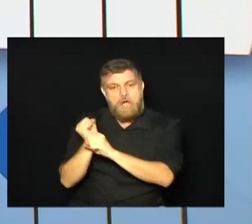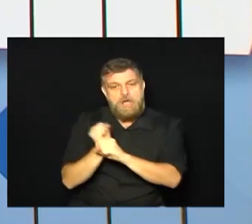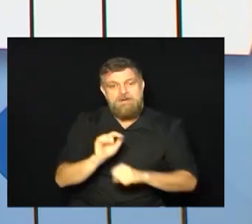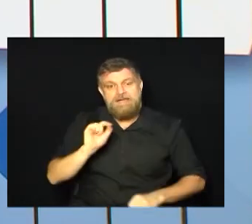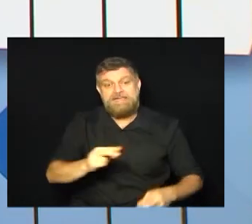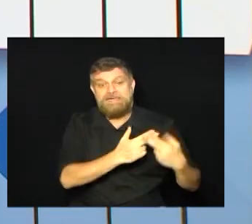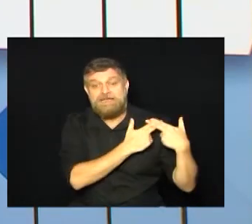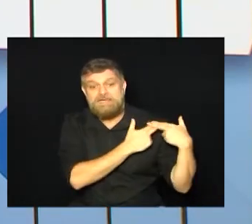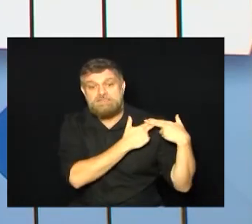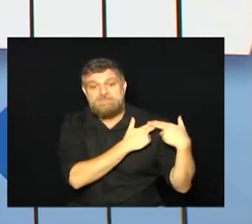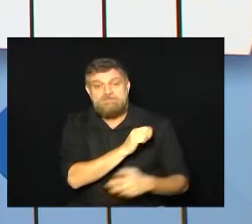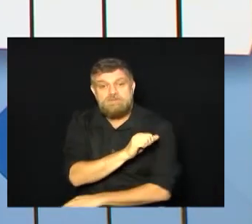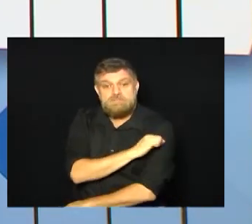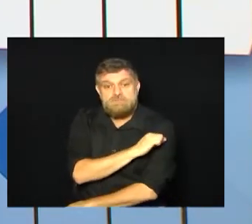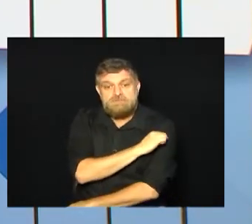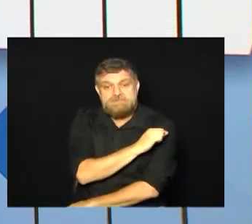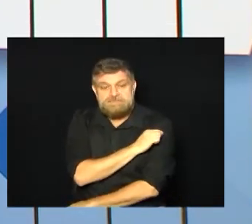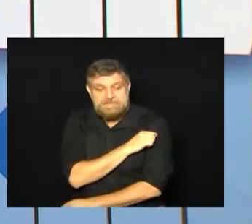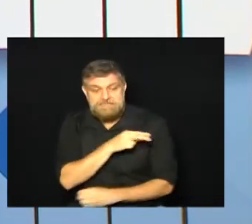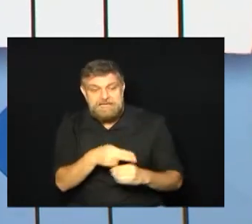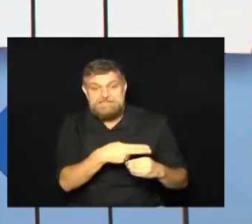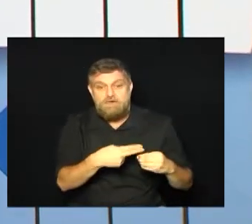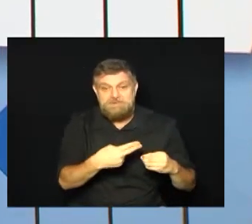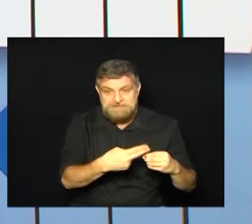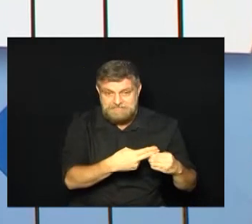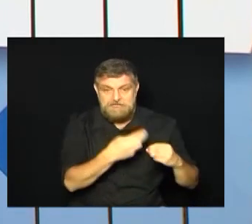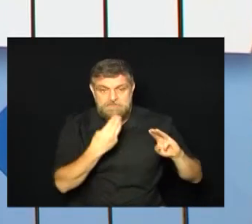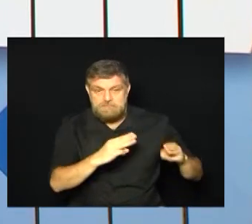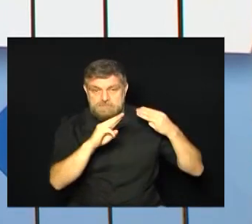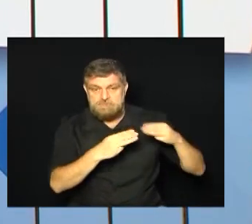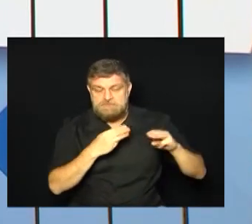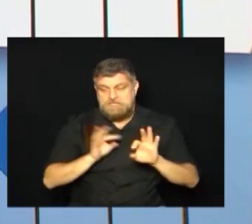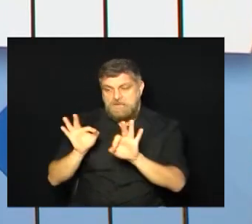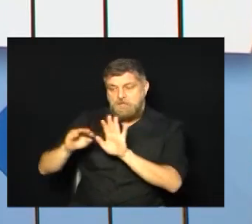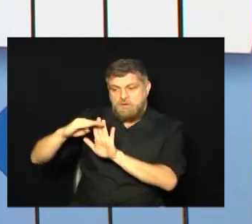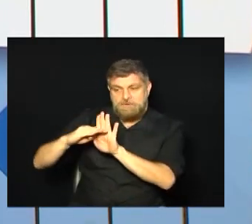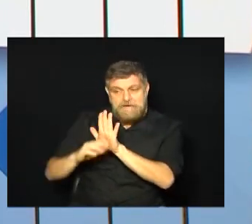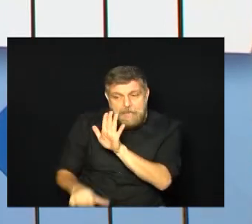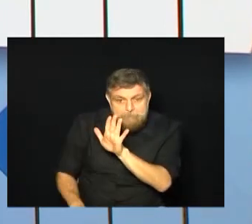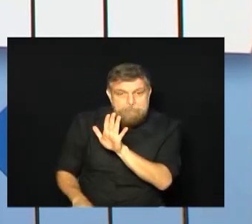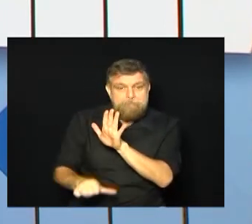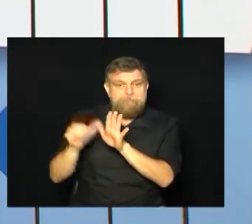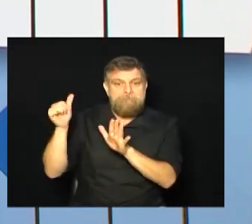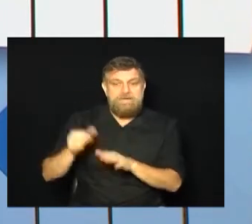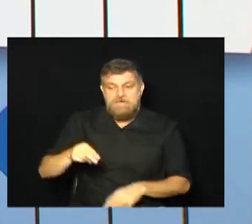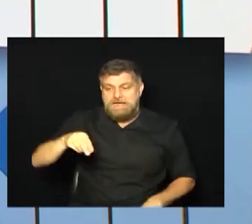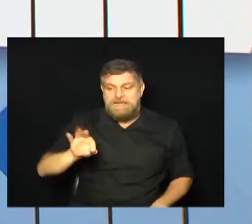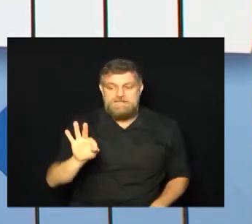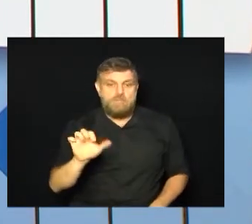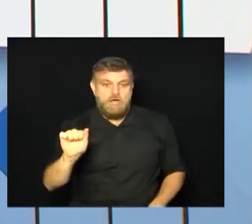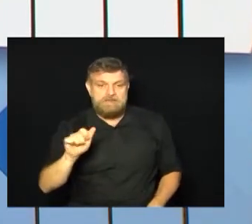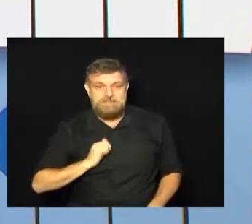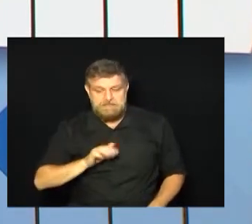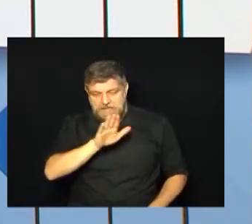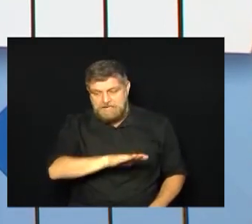conta são os alunos de música da Unicamp, através do projeto Primeira Nota. E as inscrições para